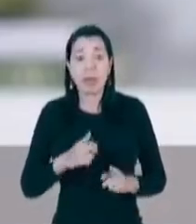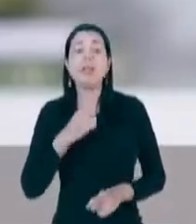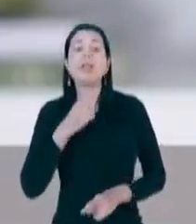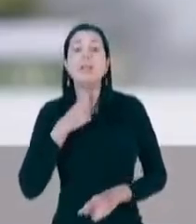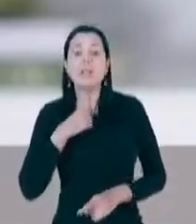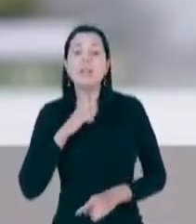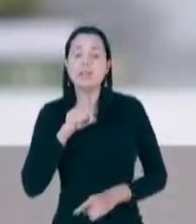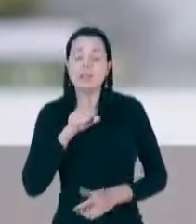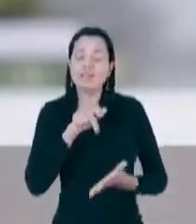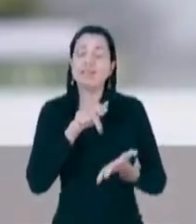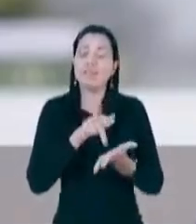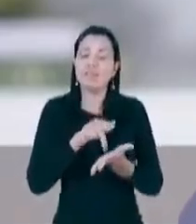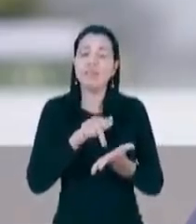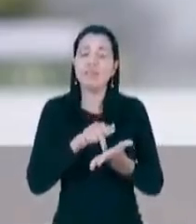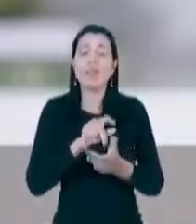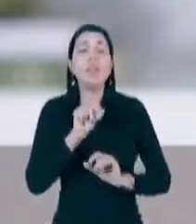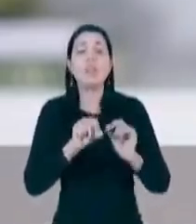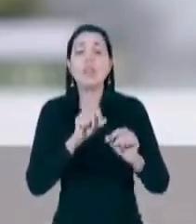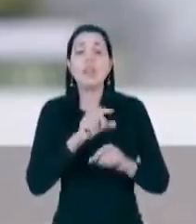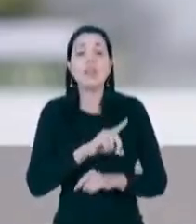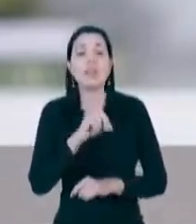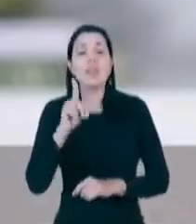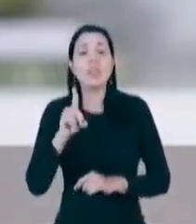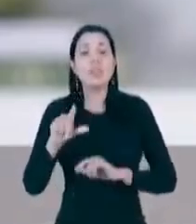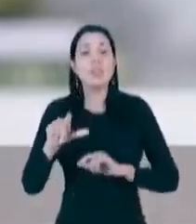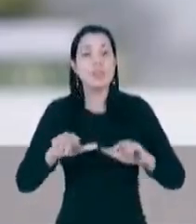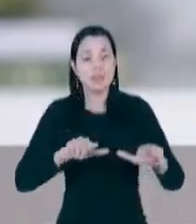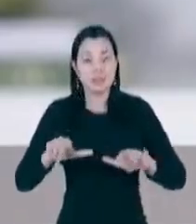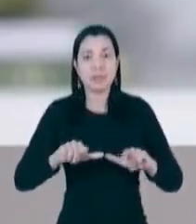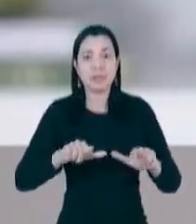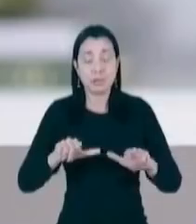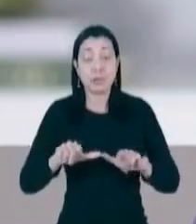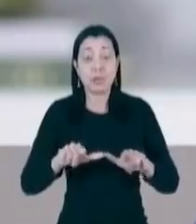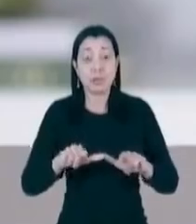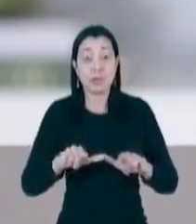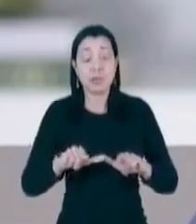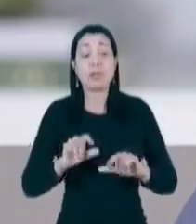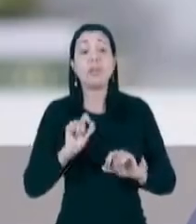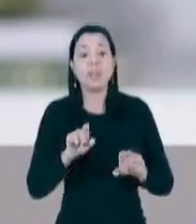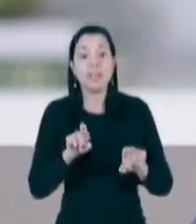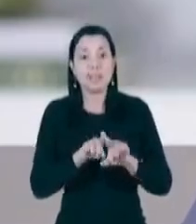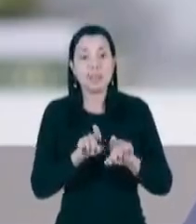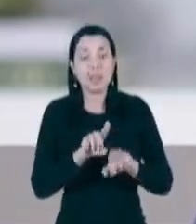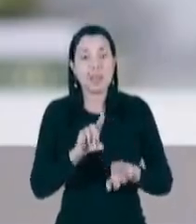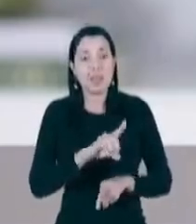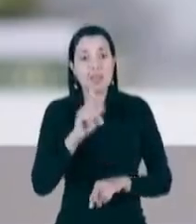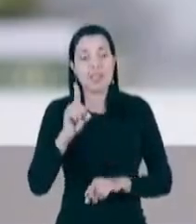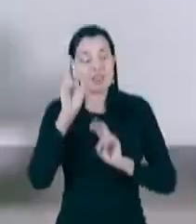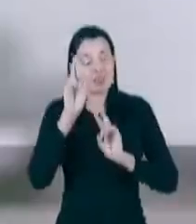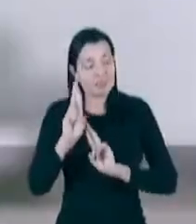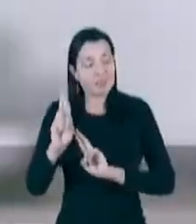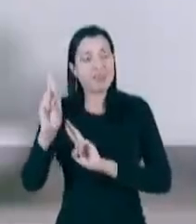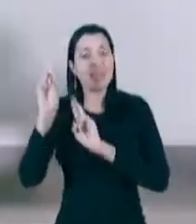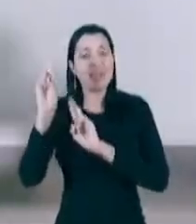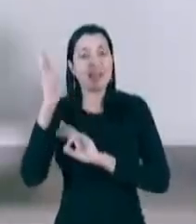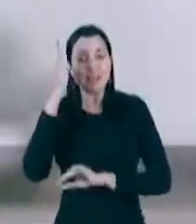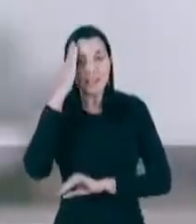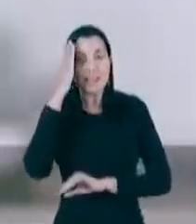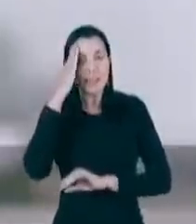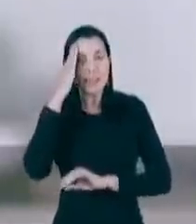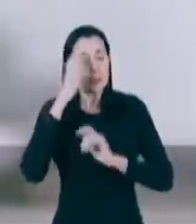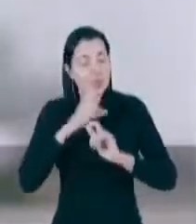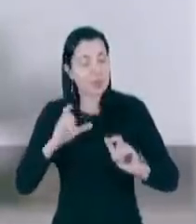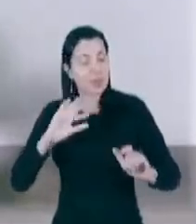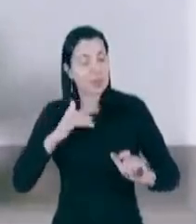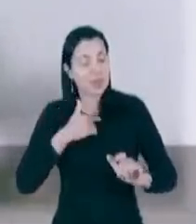de coração, é que esse dia dos trabalhadores e das trabalhadoras seja também um dia de esperança. Sabemos o tamanho